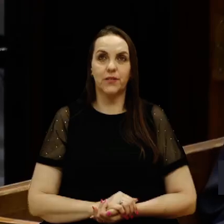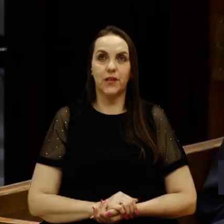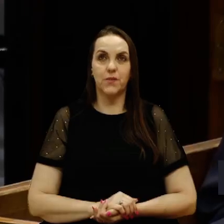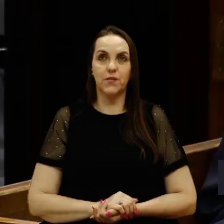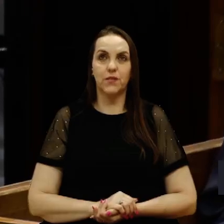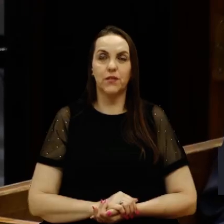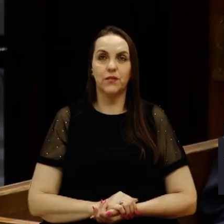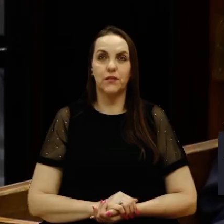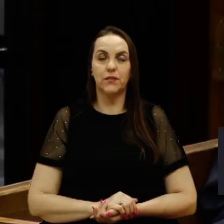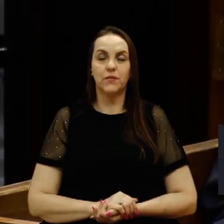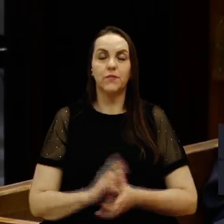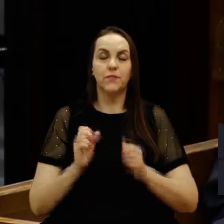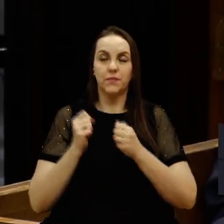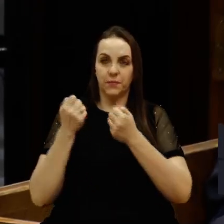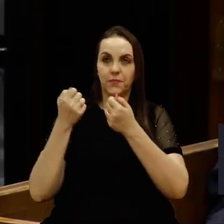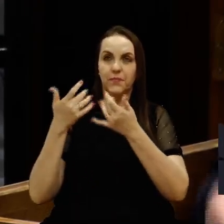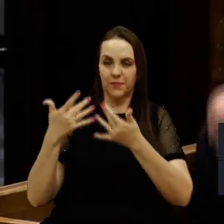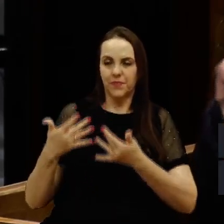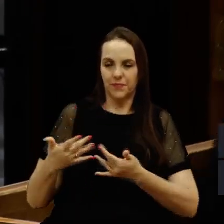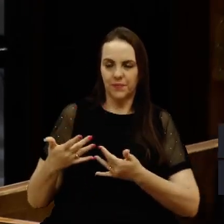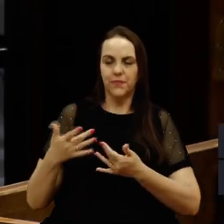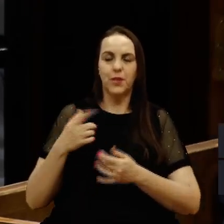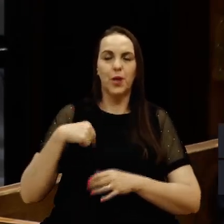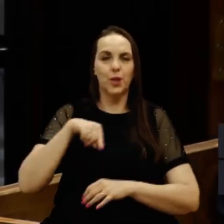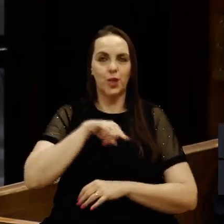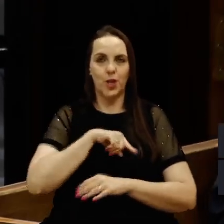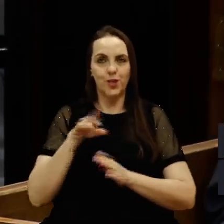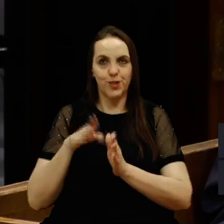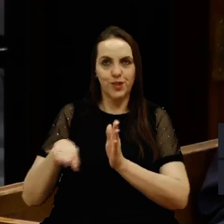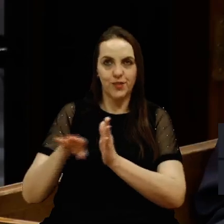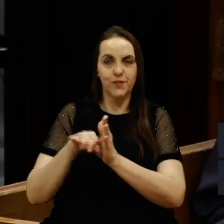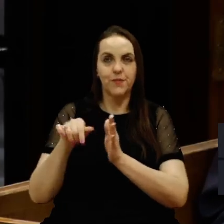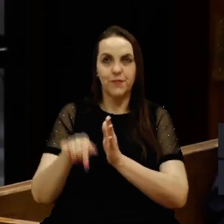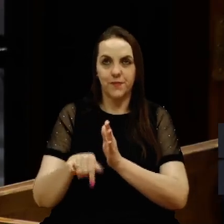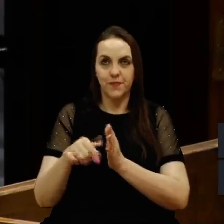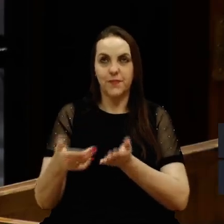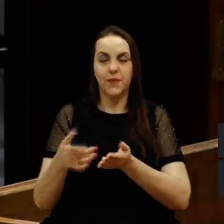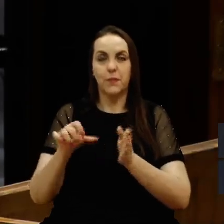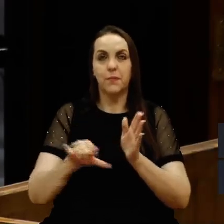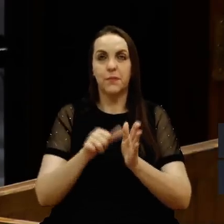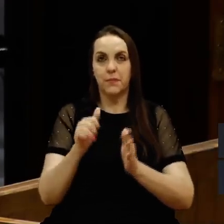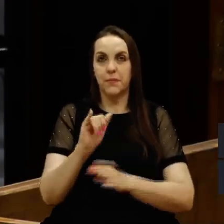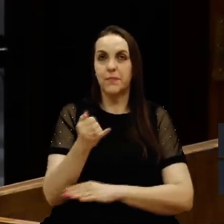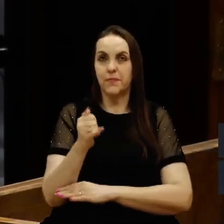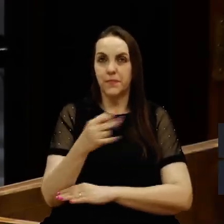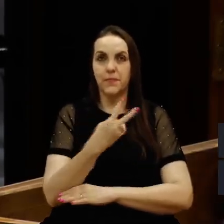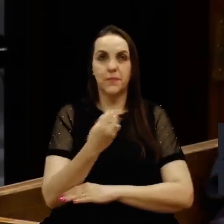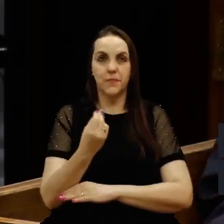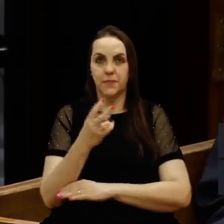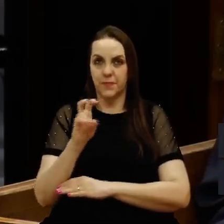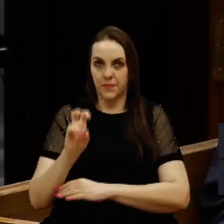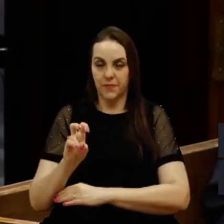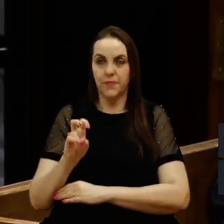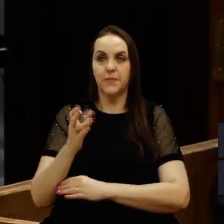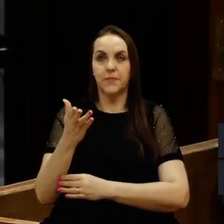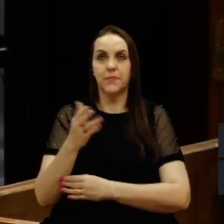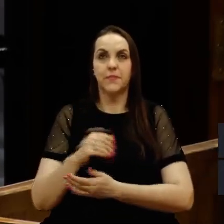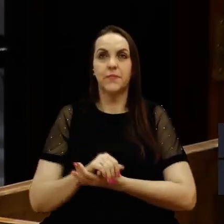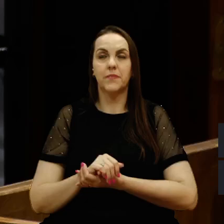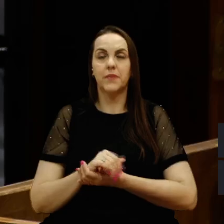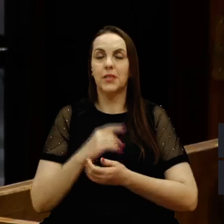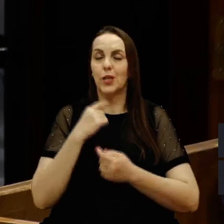vinha falando aqui, a gente que chega aqui, como nesse dia ali, dia 1º de janeiro de 2025, com